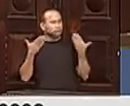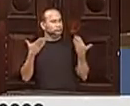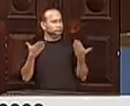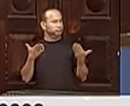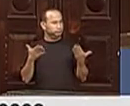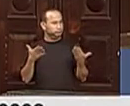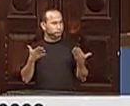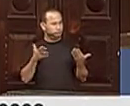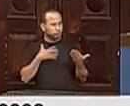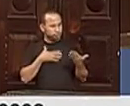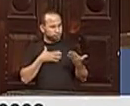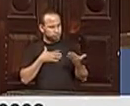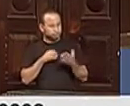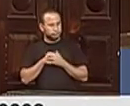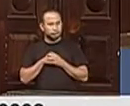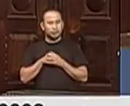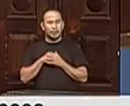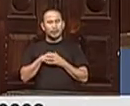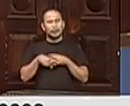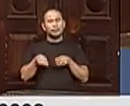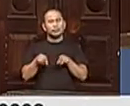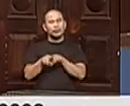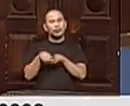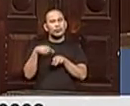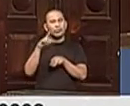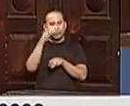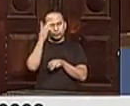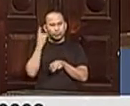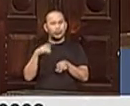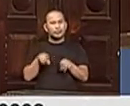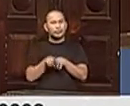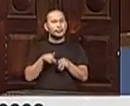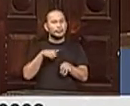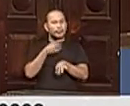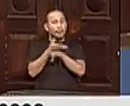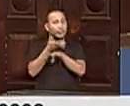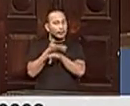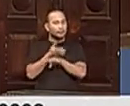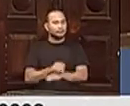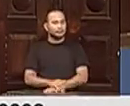e certamente para a surpresa de muitos, há uma matéria